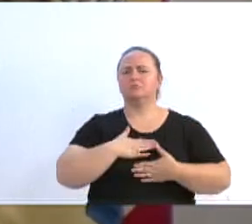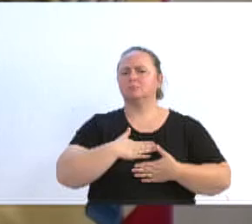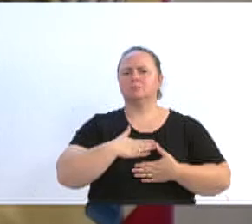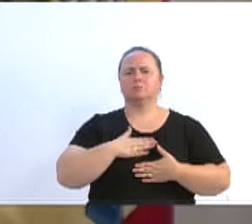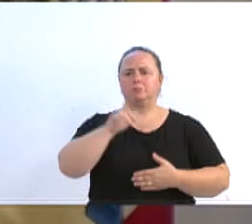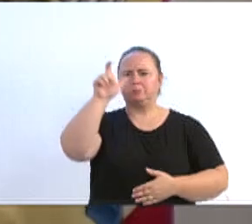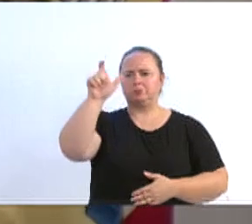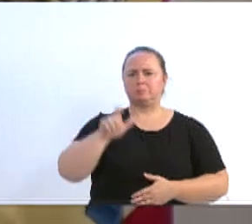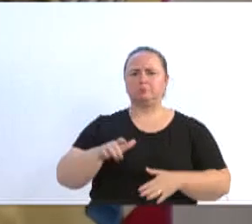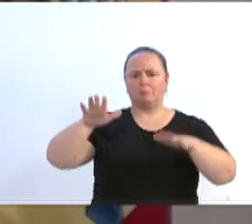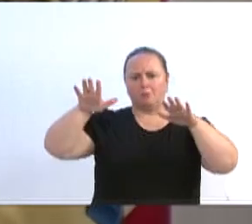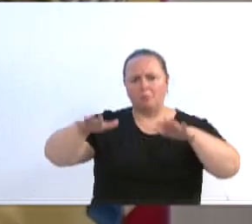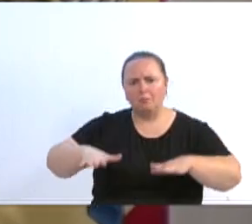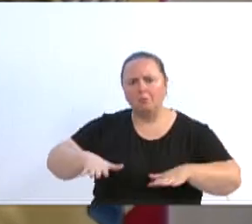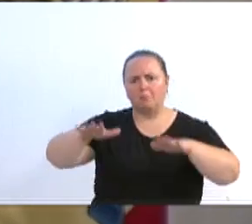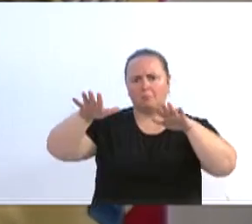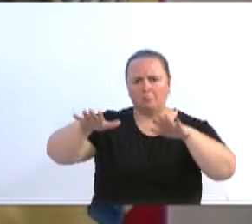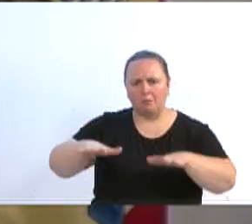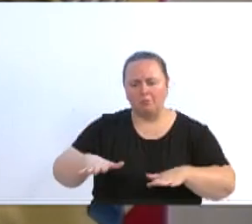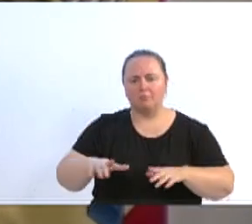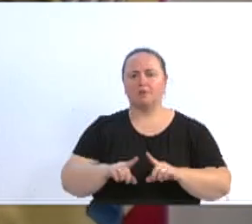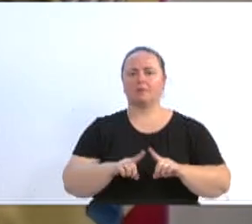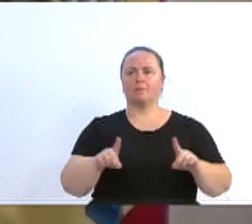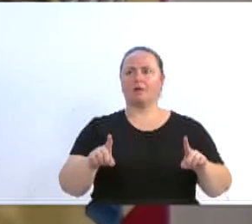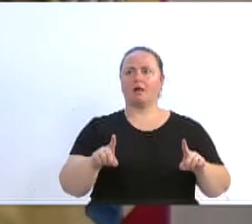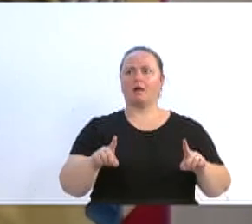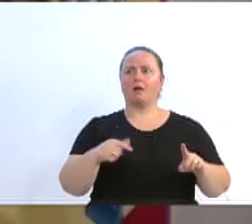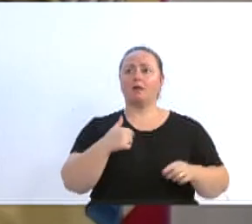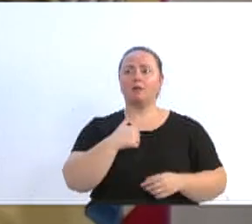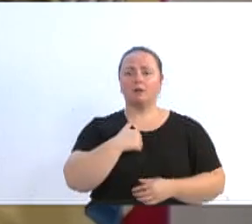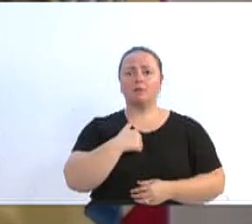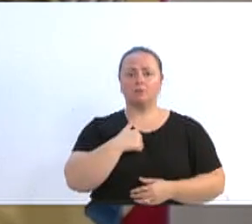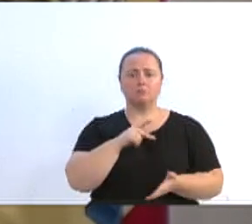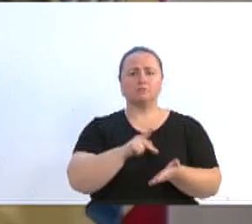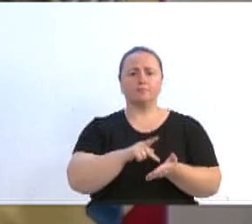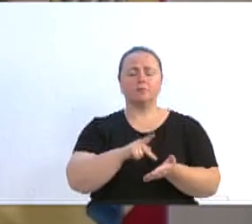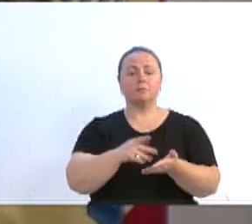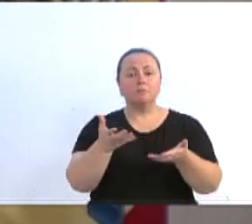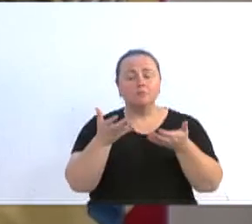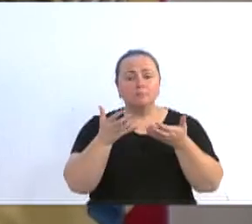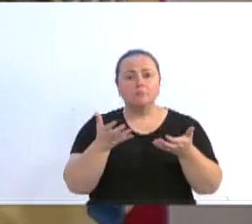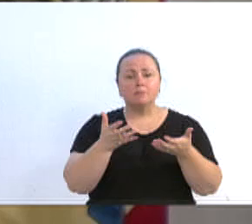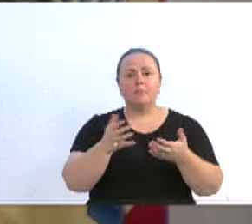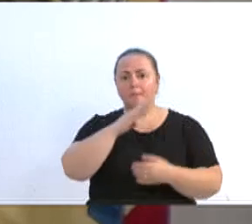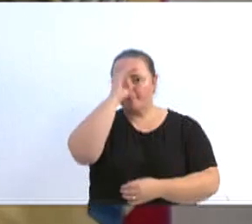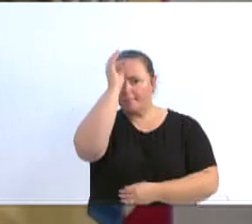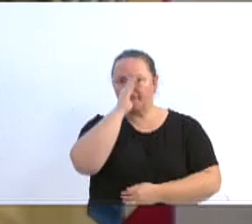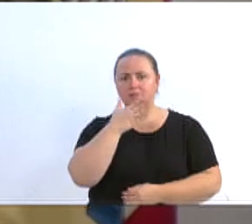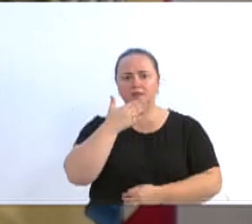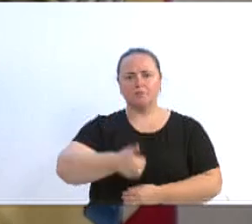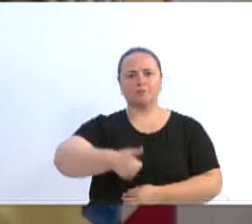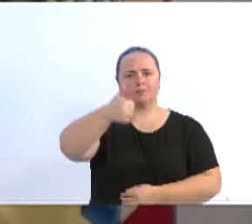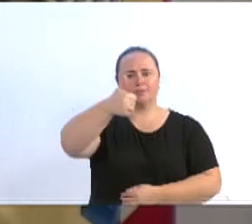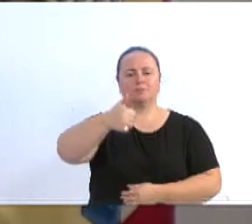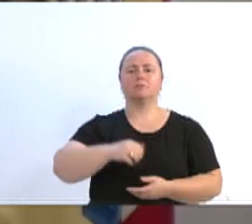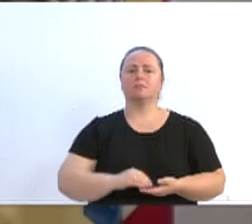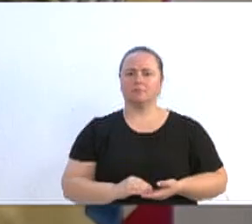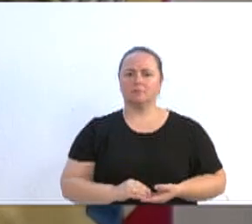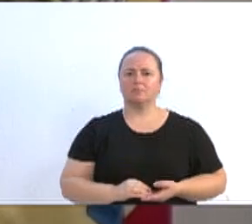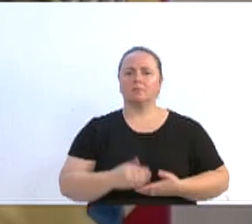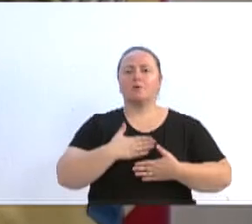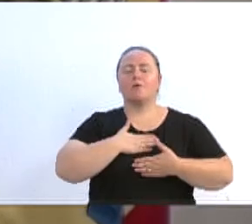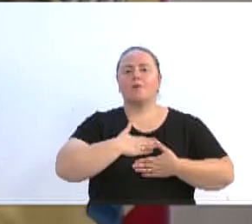personalidade. Mas eu aposto no governo. Eu quero que o Brasil vá para frente. Eu gosto muito do